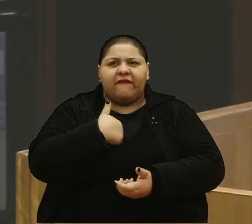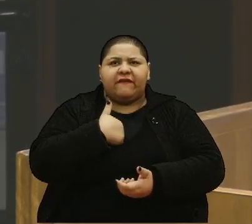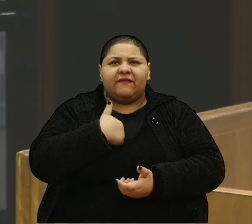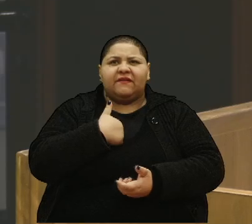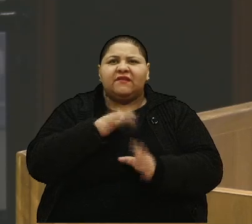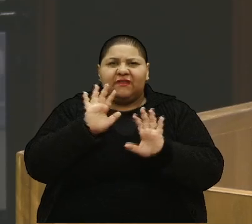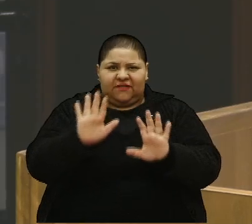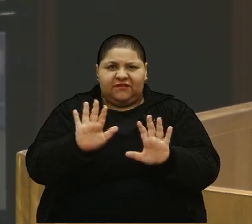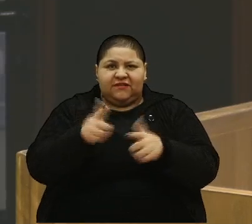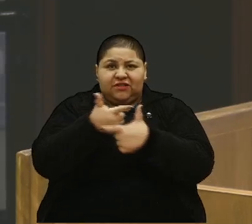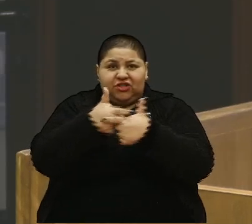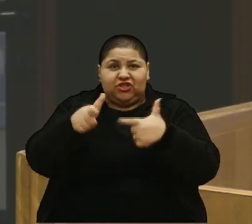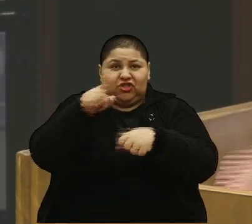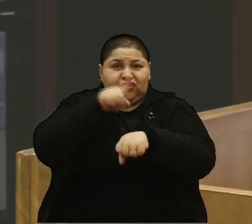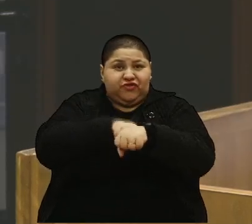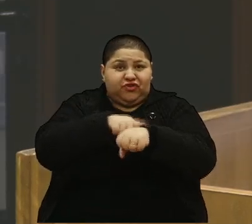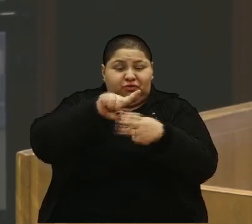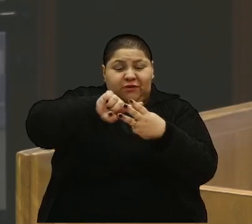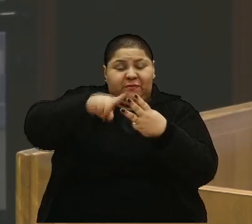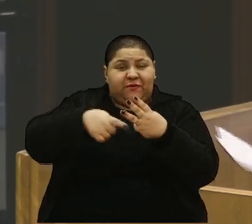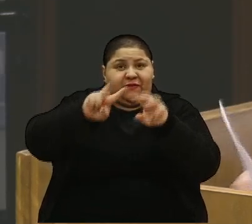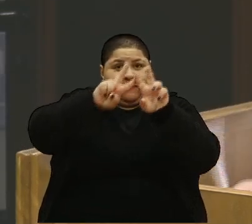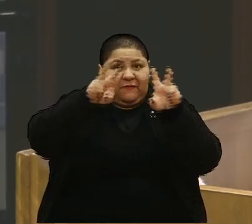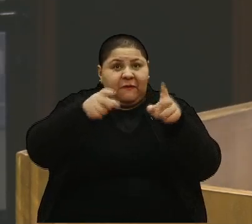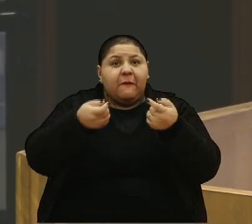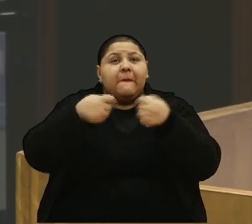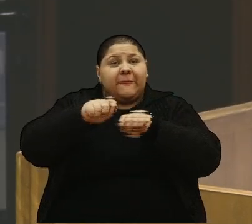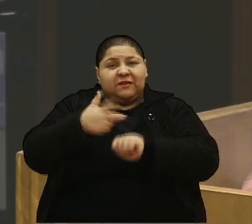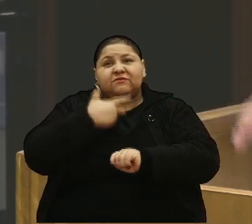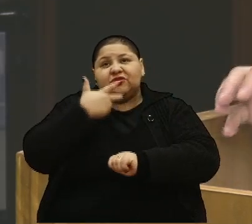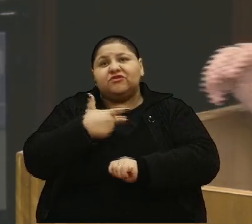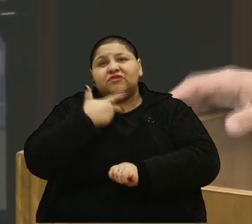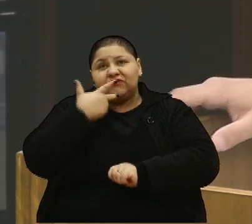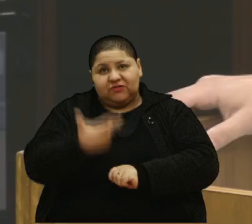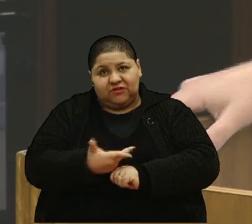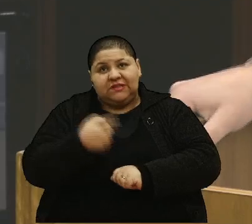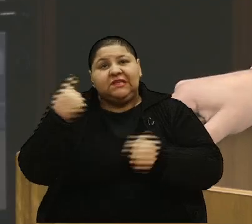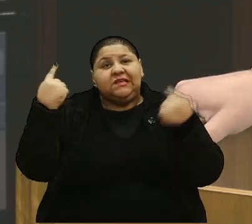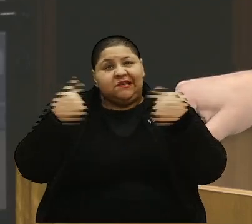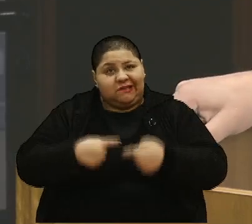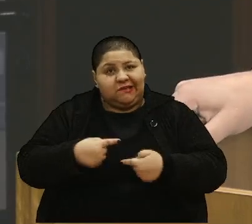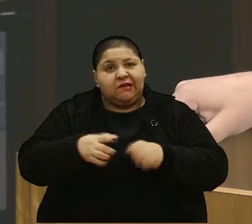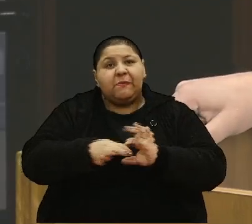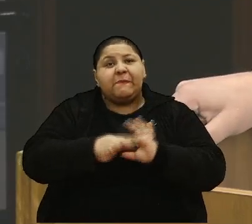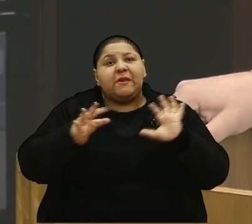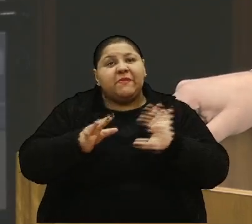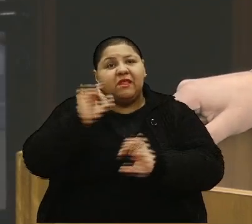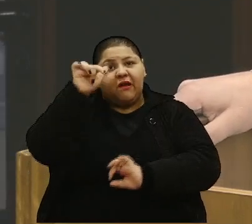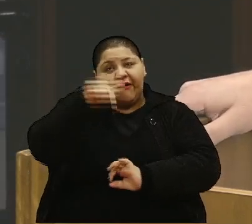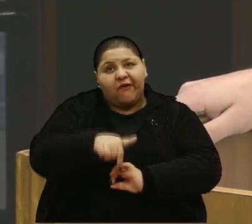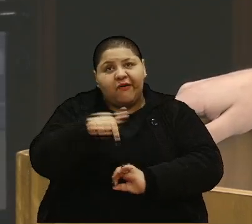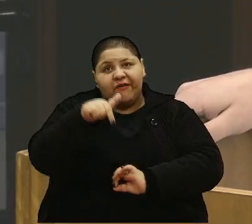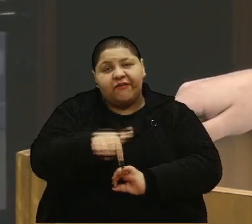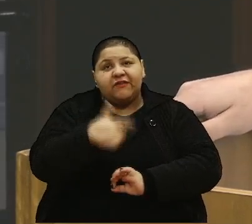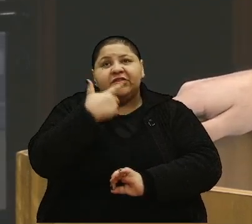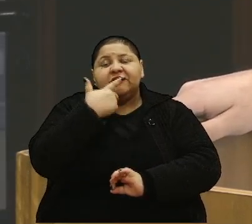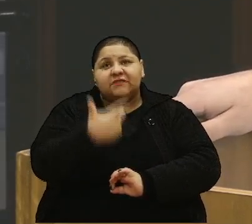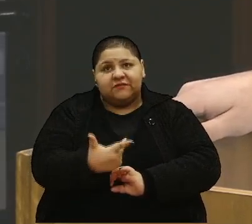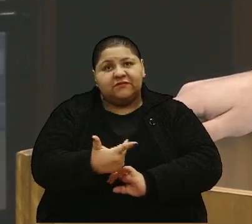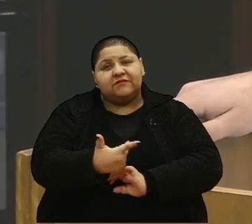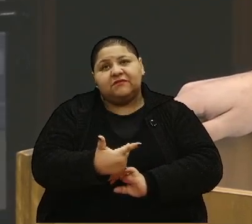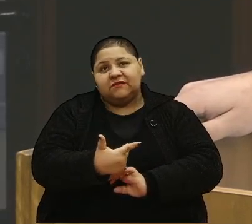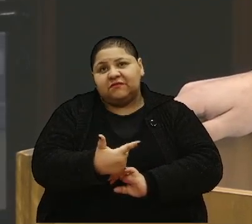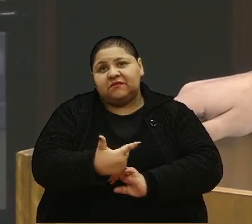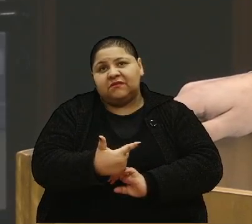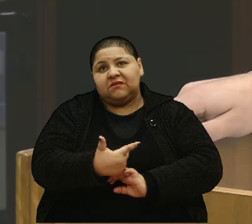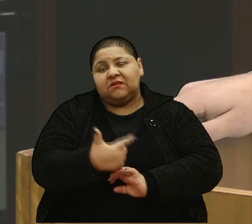Vamos tentar dividir o tempo em 3 coisas, mas também não posso me furtar desse debate. Me permitam aqui a fala,